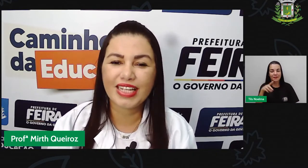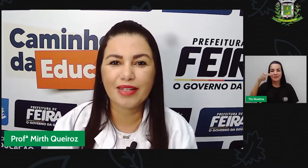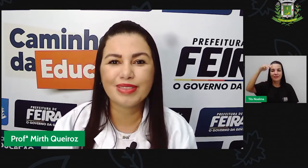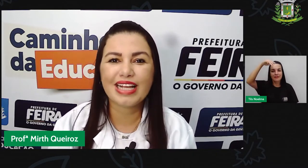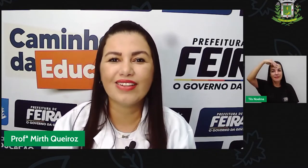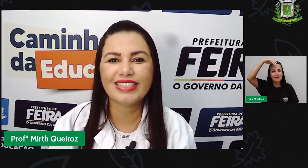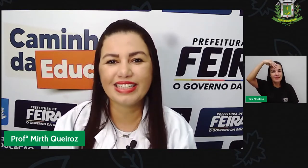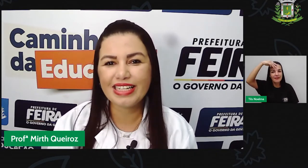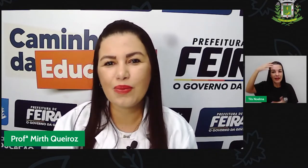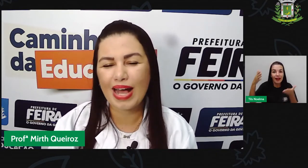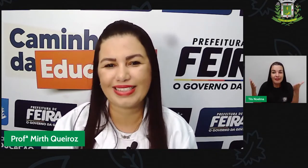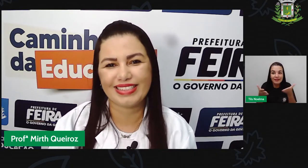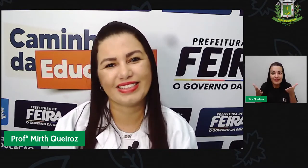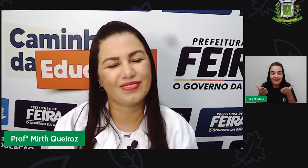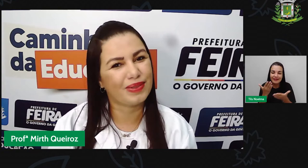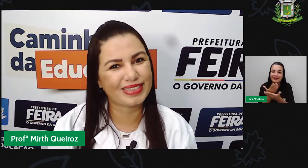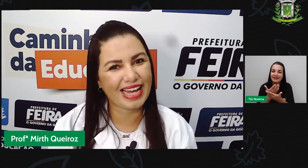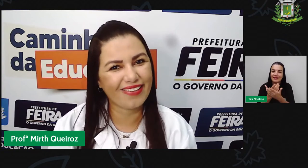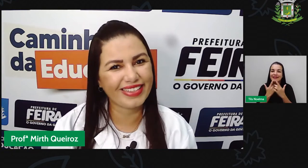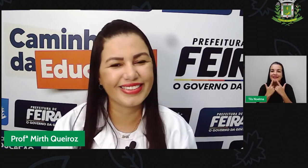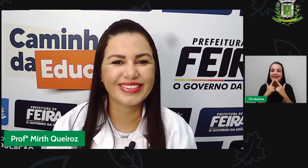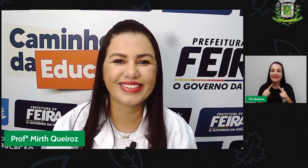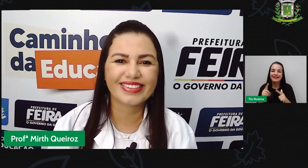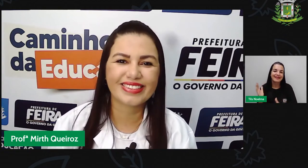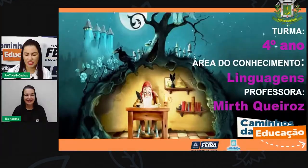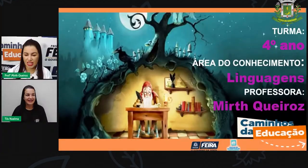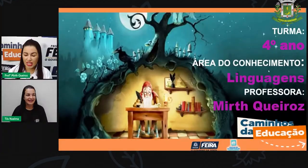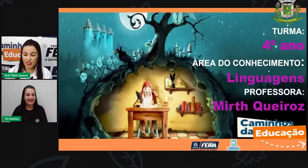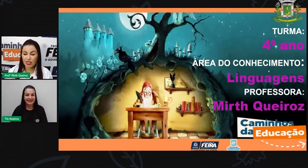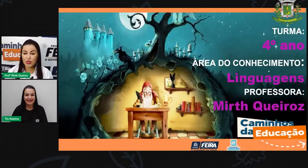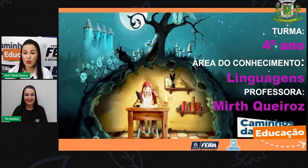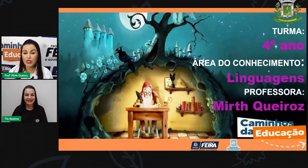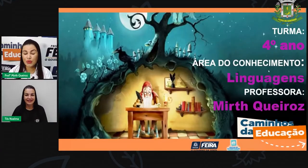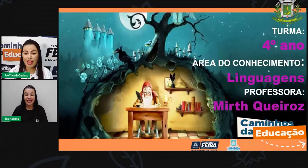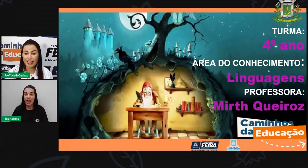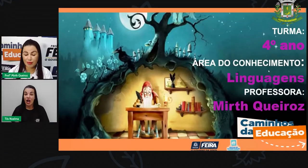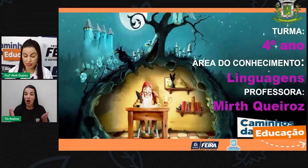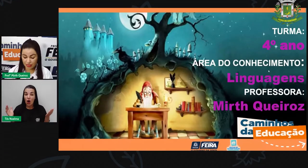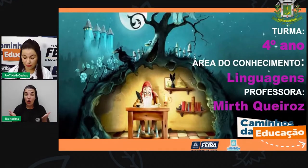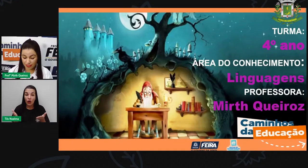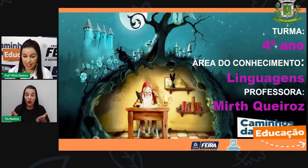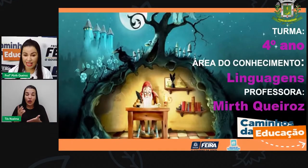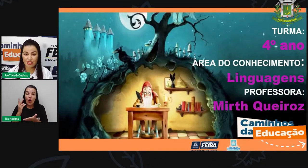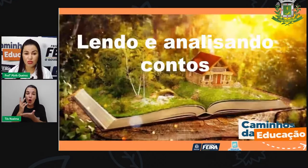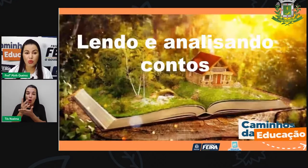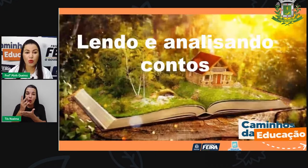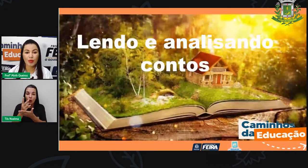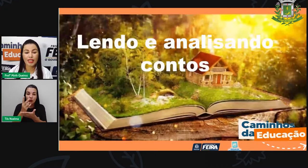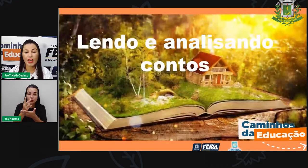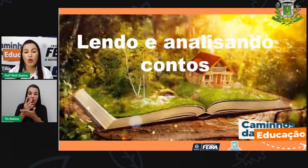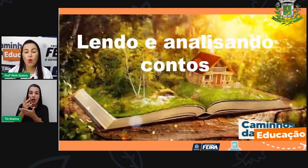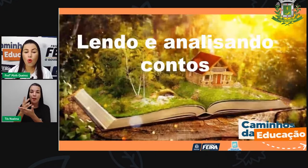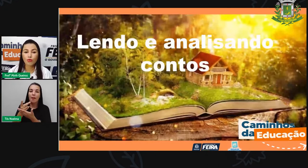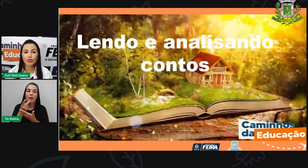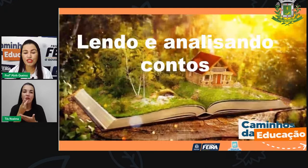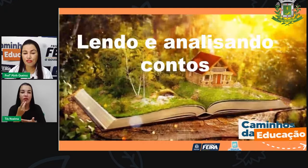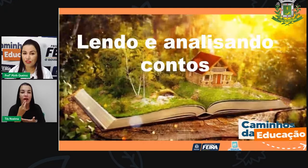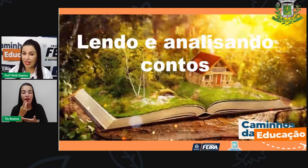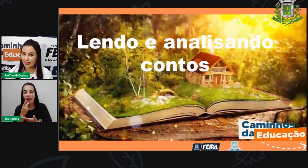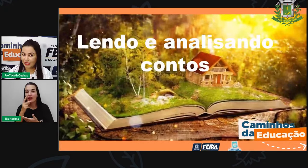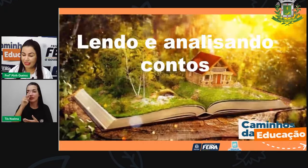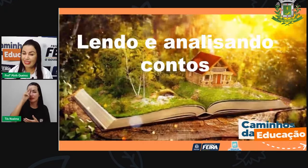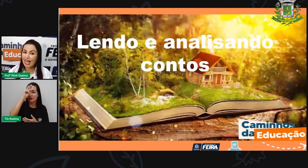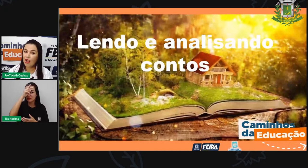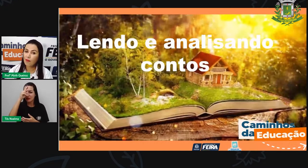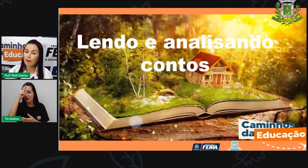hoje nós teremos aula de linguagem. Vamos aula? Nós continuaremos a falar sobre contos de